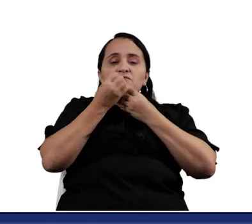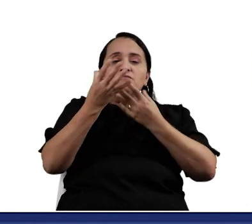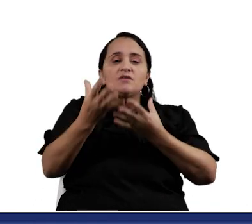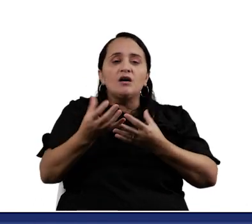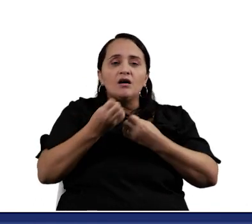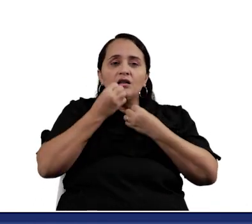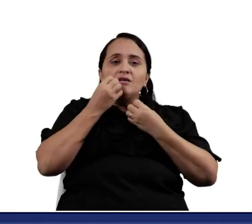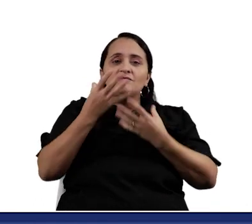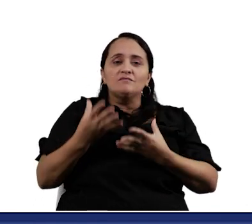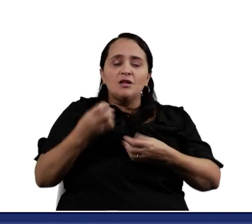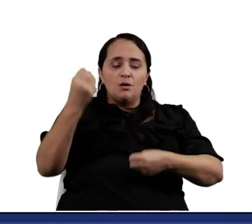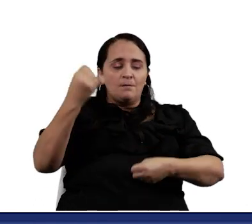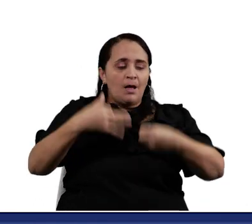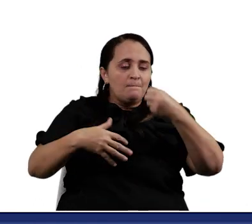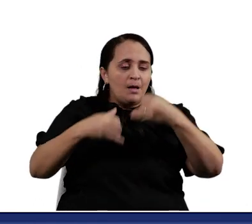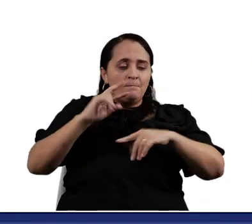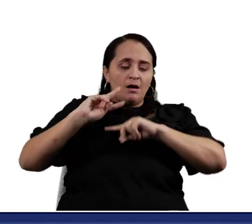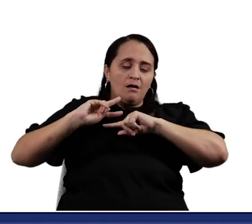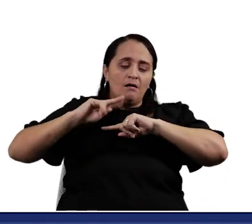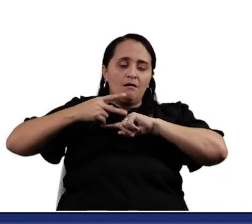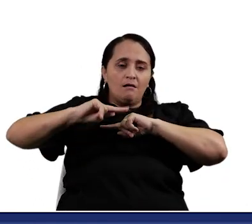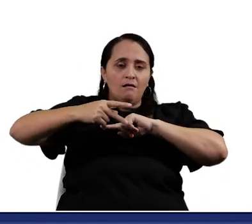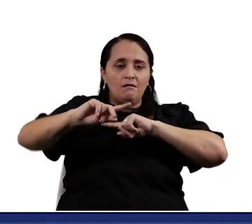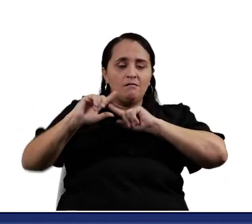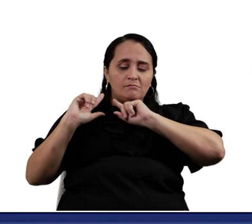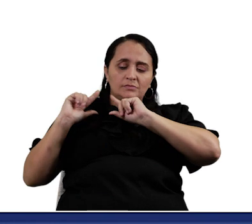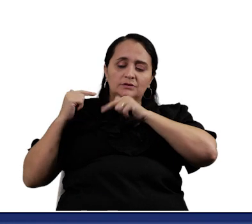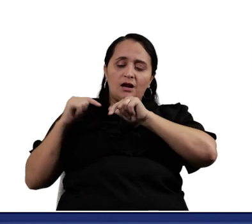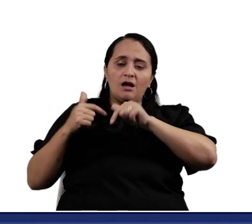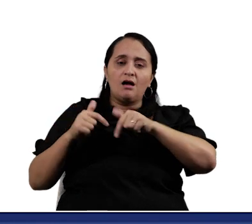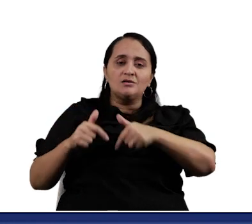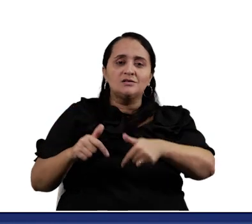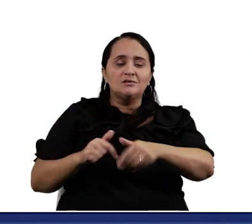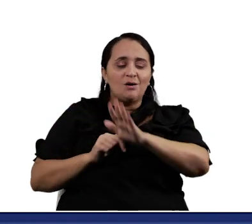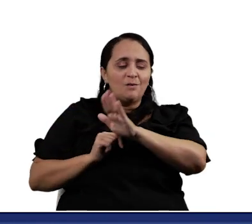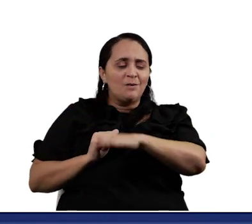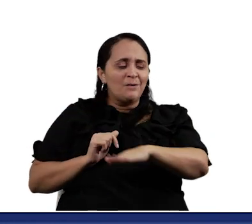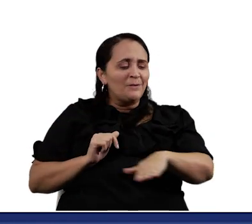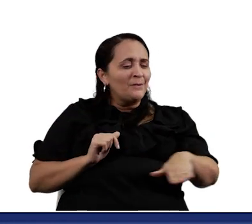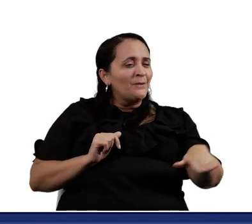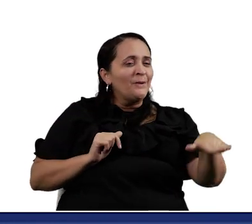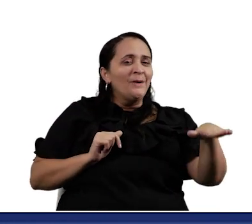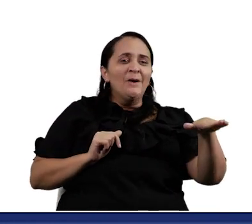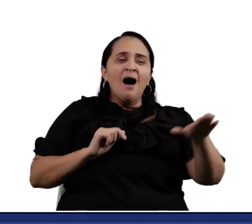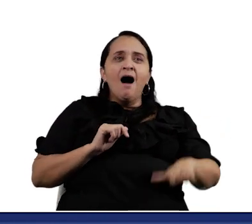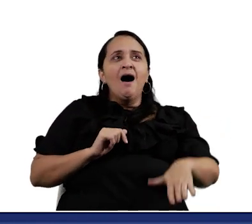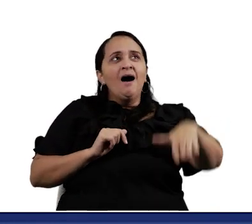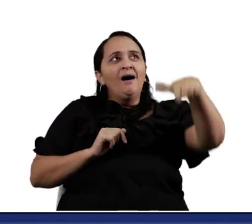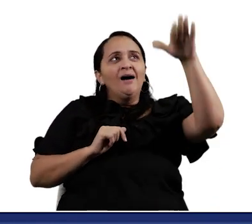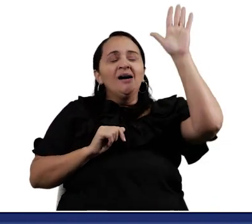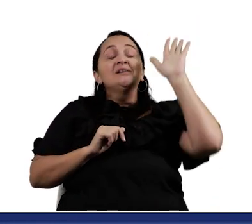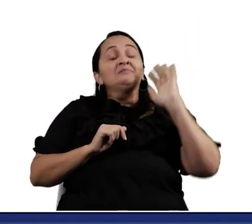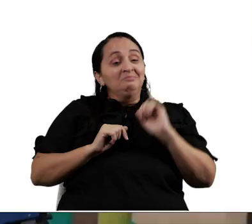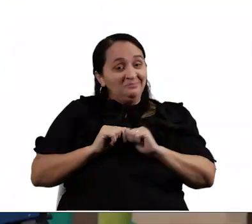para fazer com que a sua cultura jamais possa ser esquecida, fazendo parte da infância de todas as pessoas